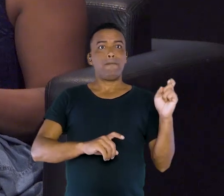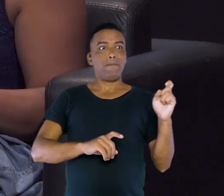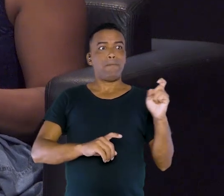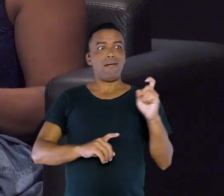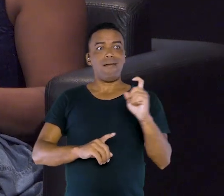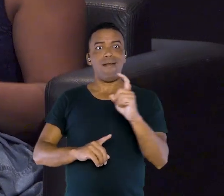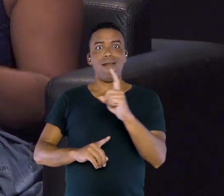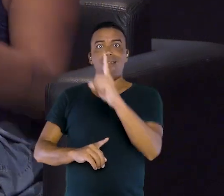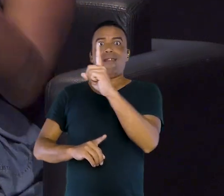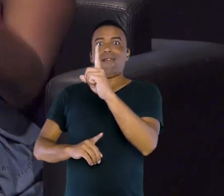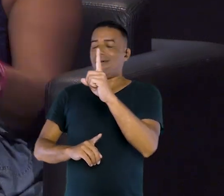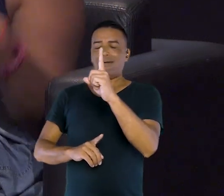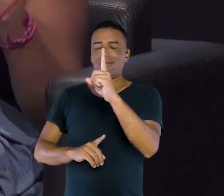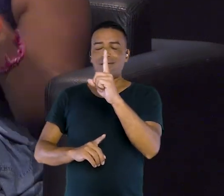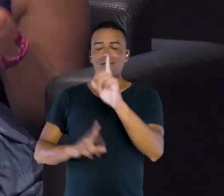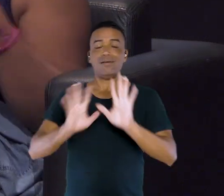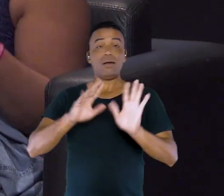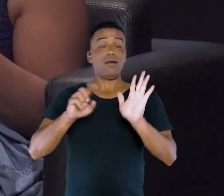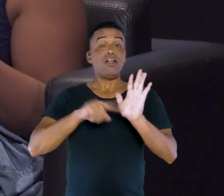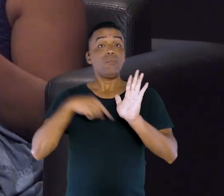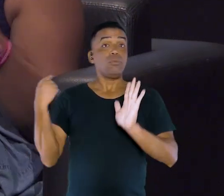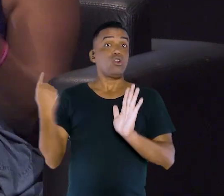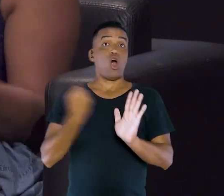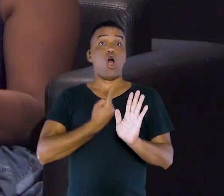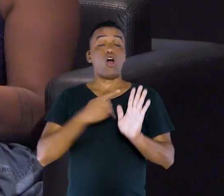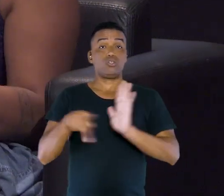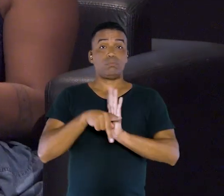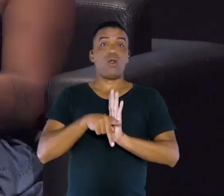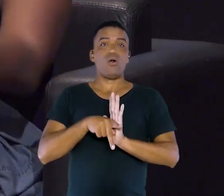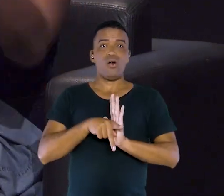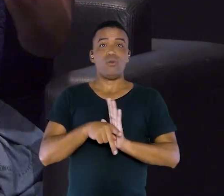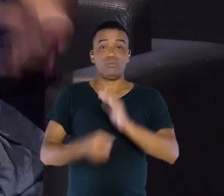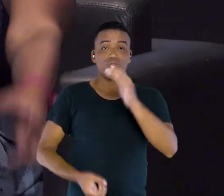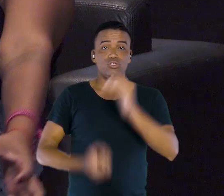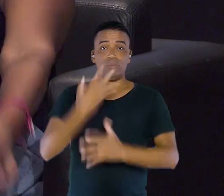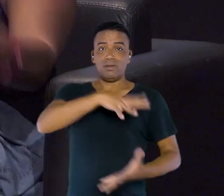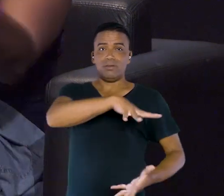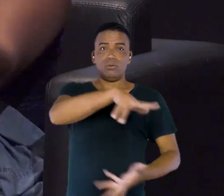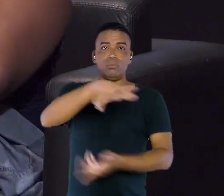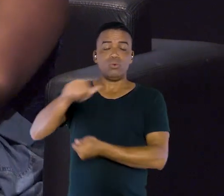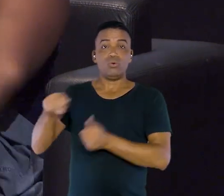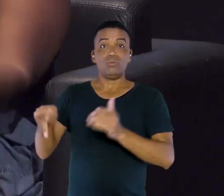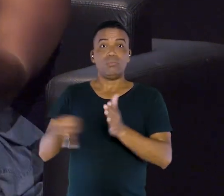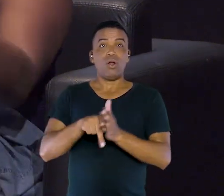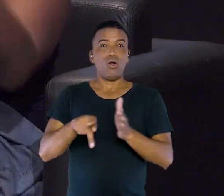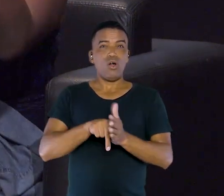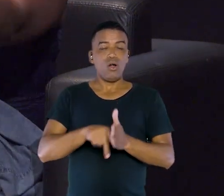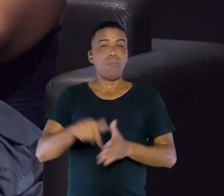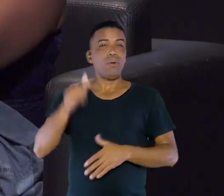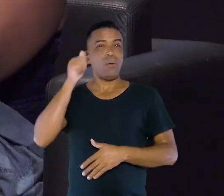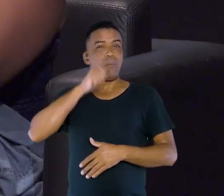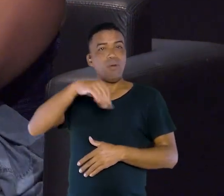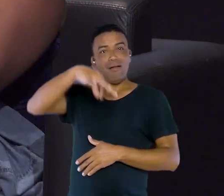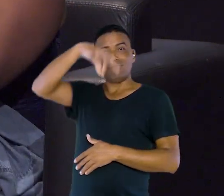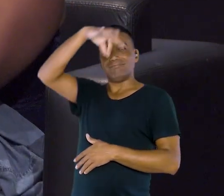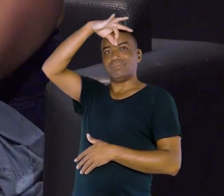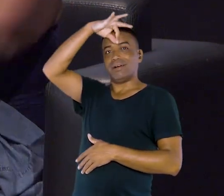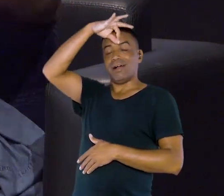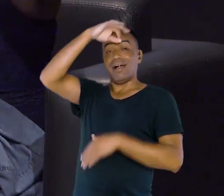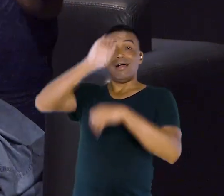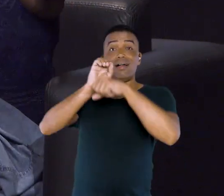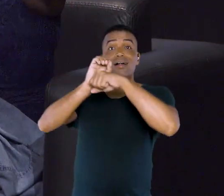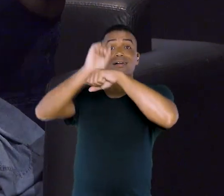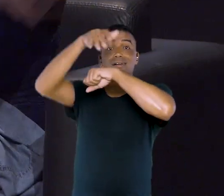dela e a gente tem o próprio nosso, que é a origem do mundo, que é a partir da vagina, a partir de uma cachoeira